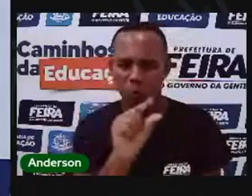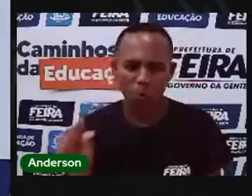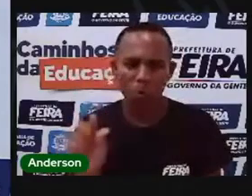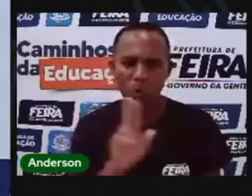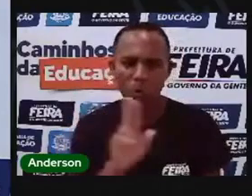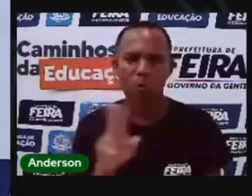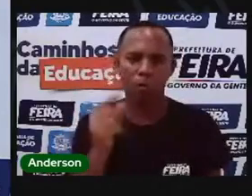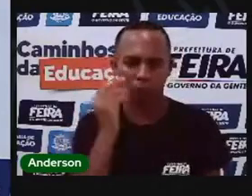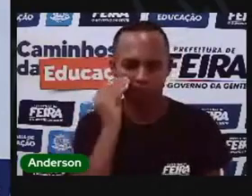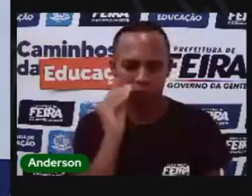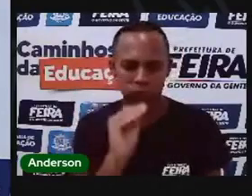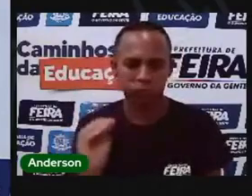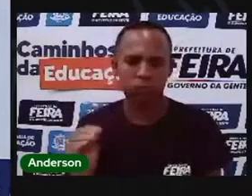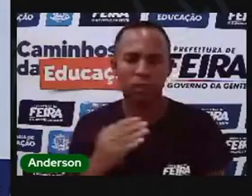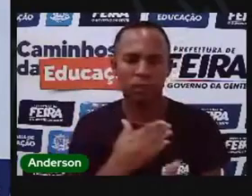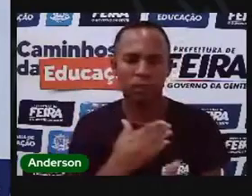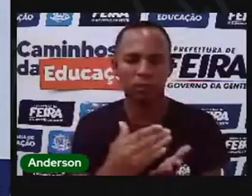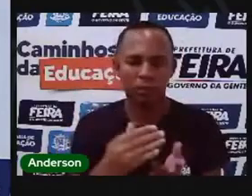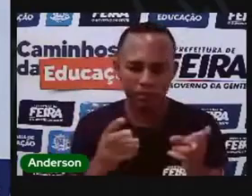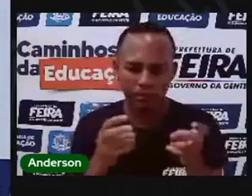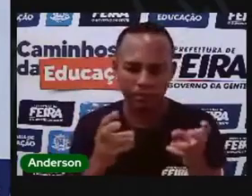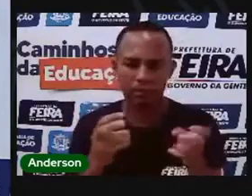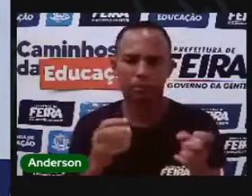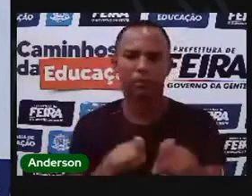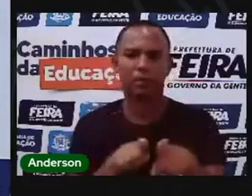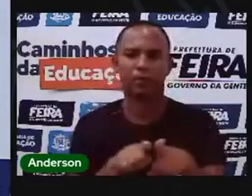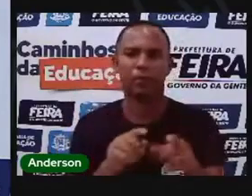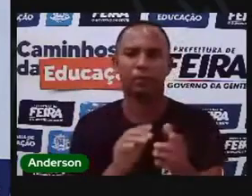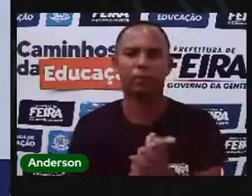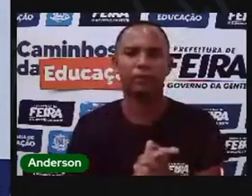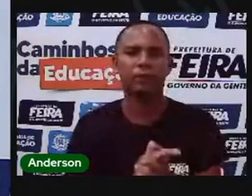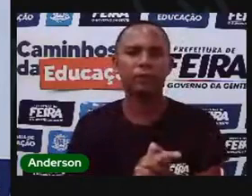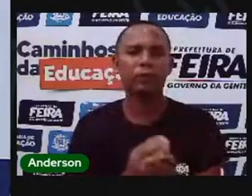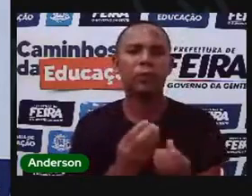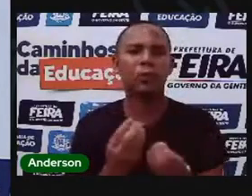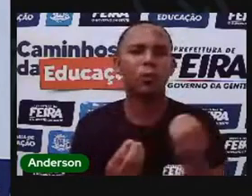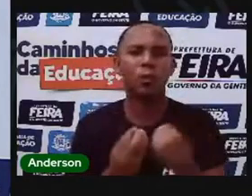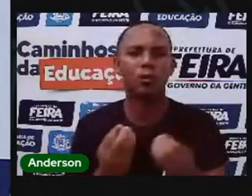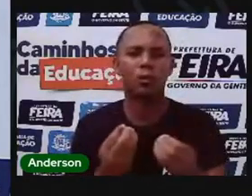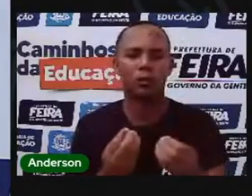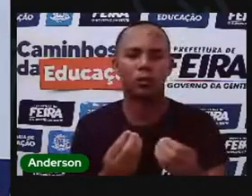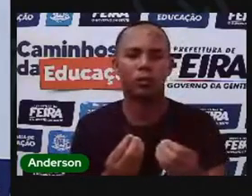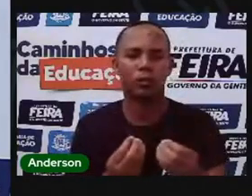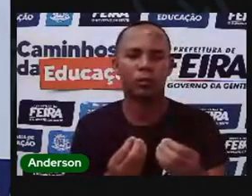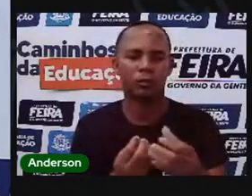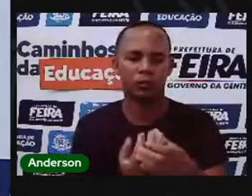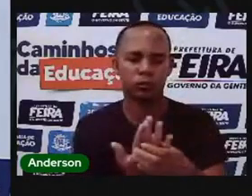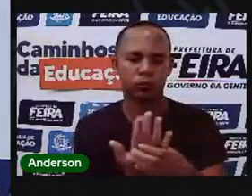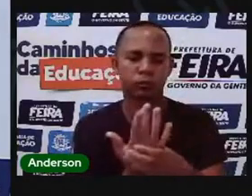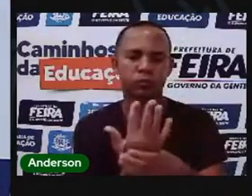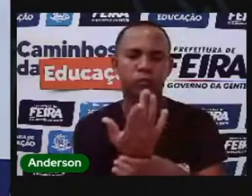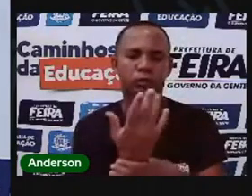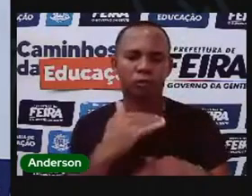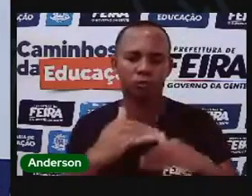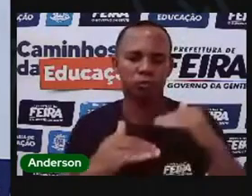de vocês e coloquem lá. E comecem a observar. Aonde é que a minha plantinha ela vai se desenvolver mais? Será que no solo